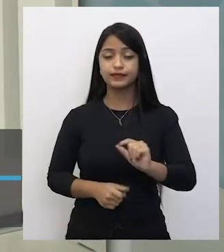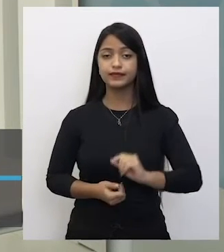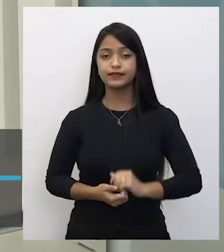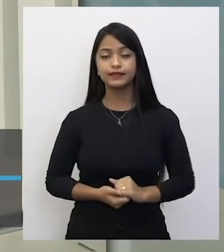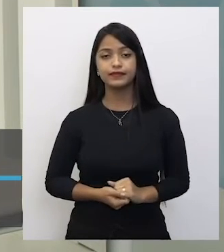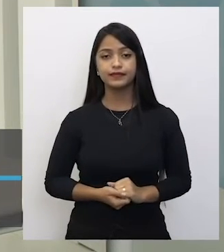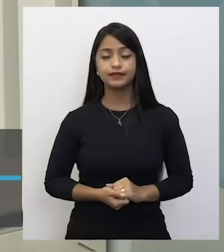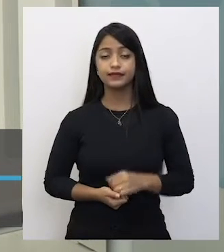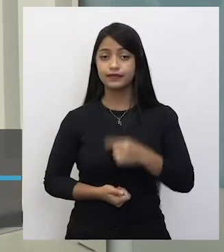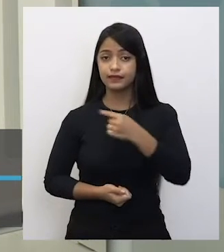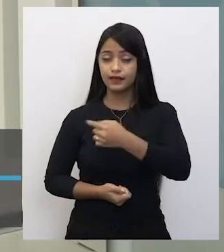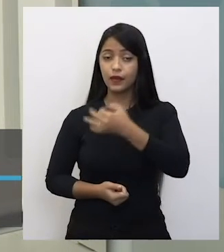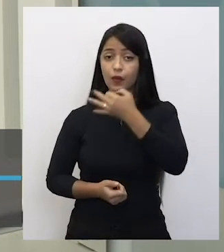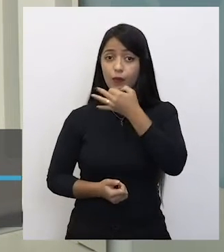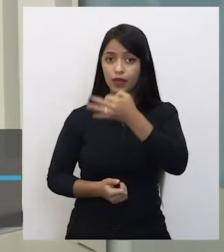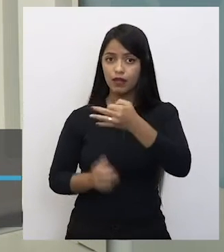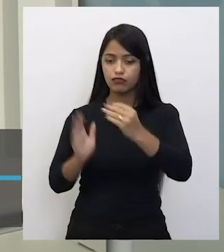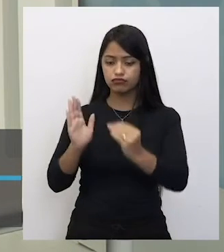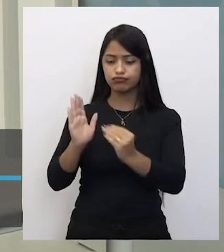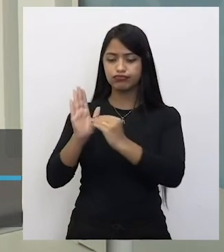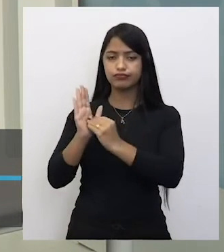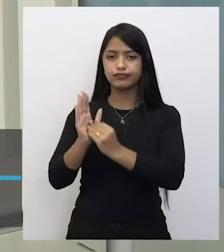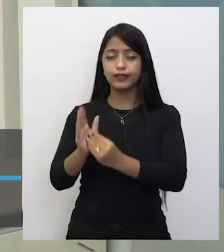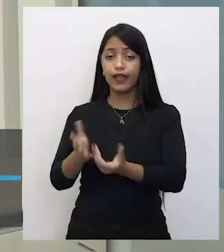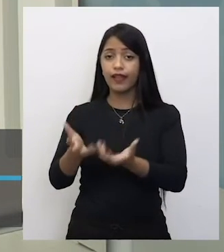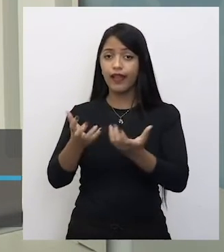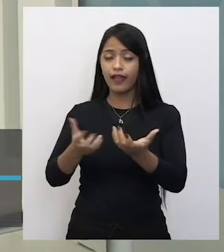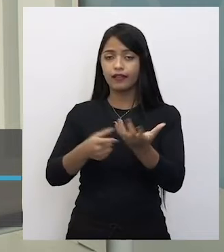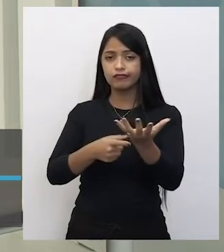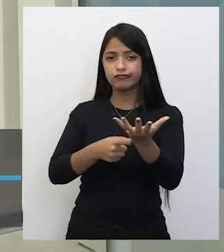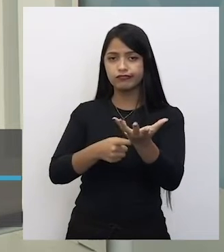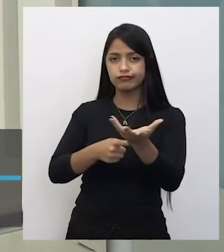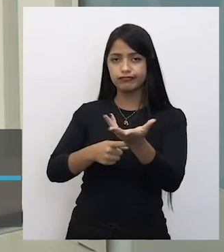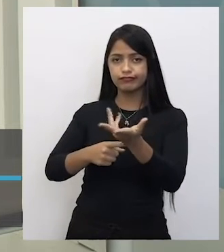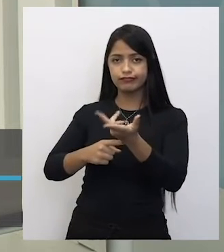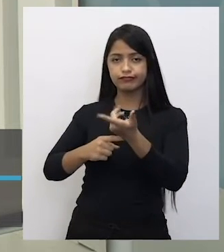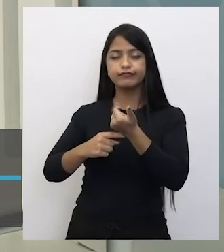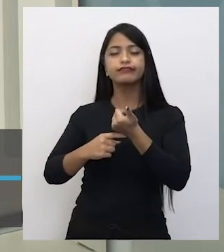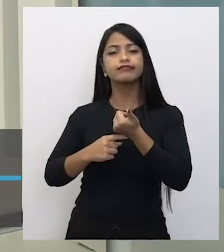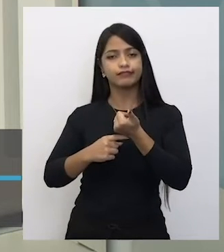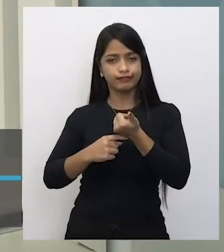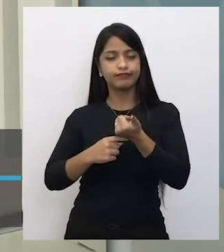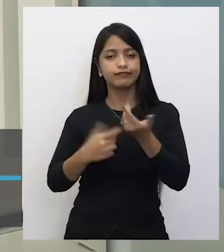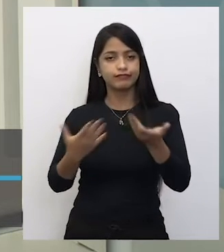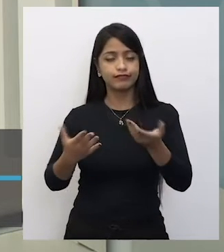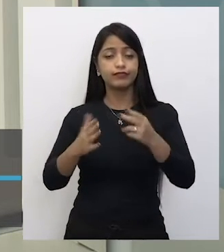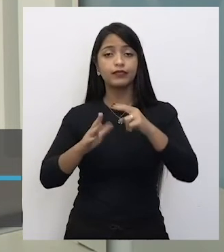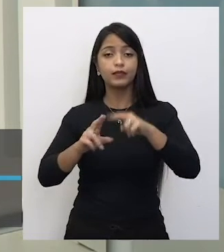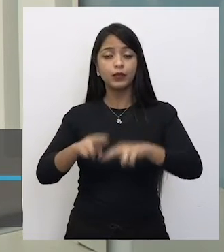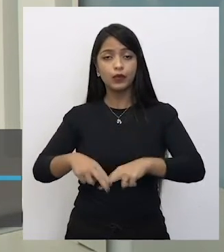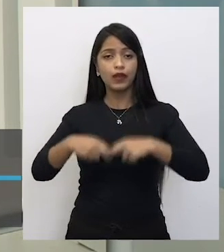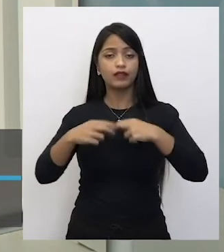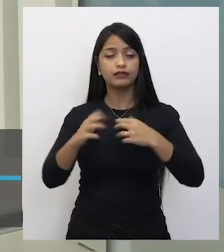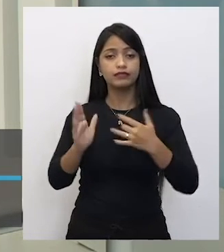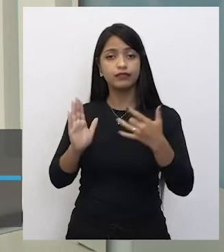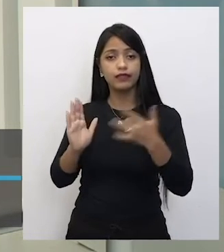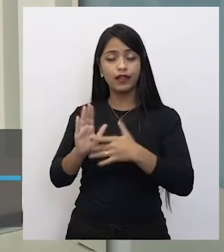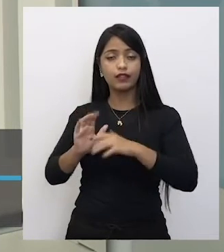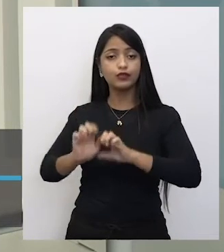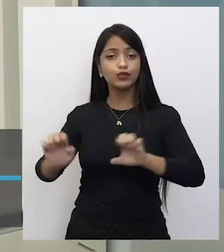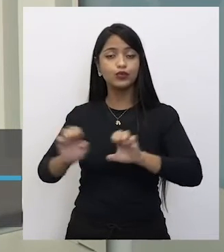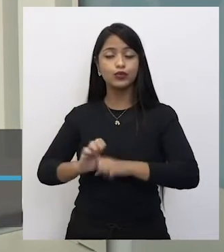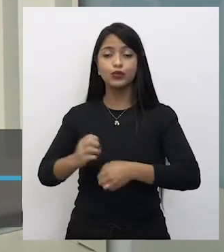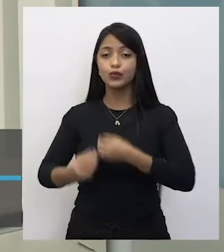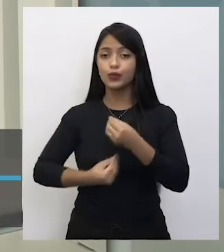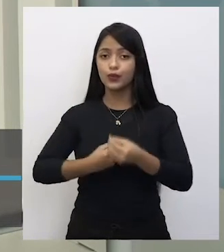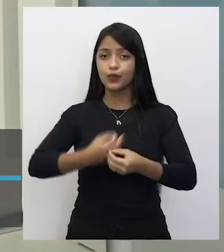essa opinião, convencê-lo também, certo? Se ele é de estrutura argumentativa, né?